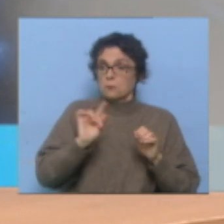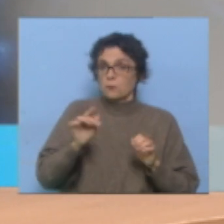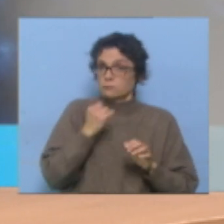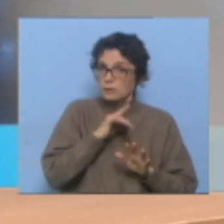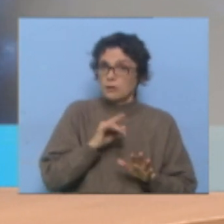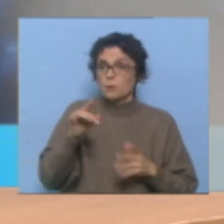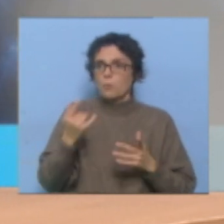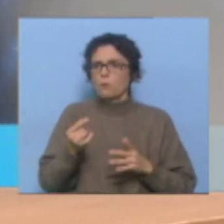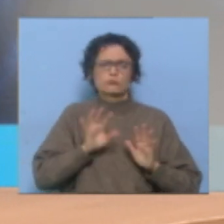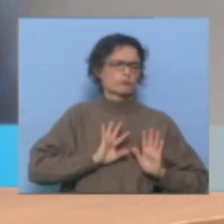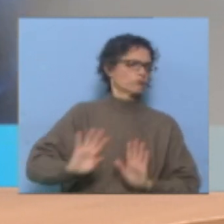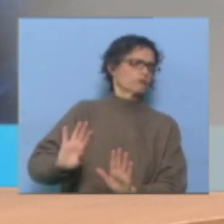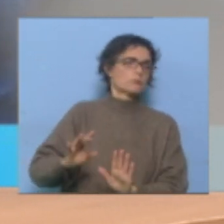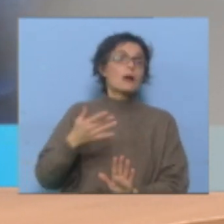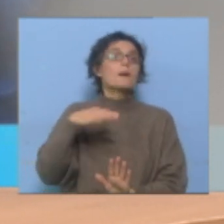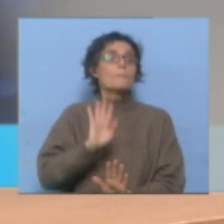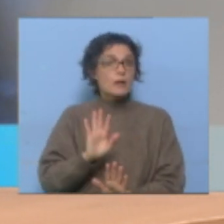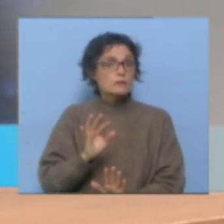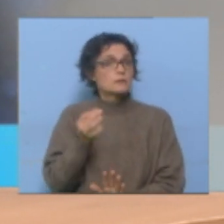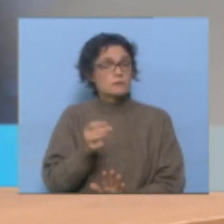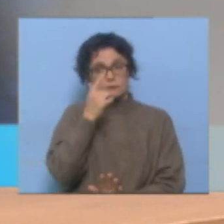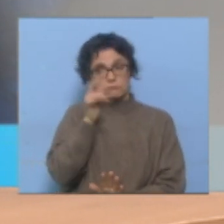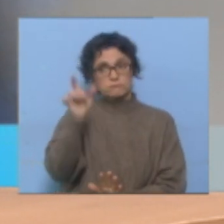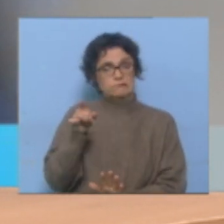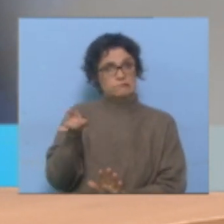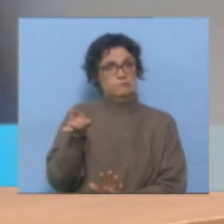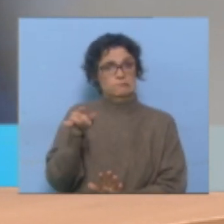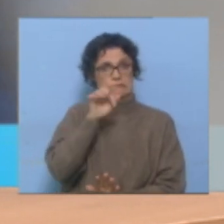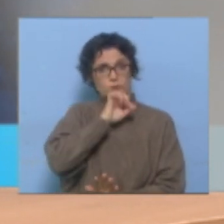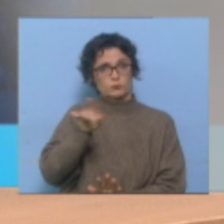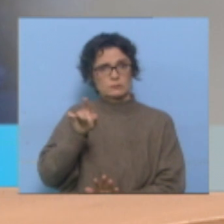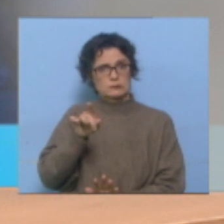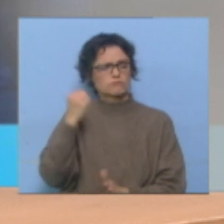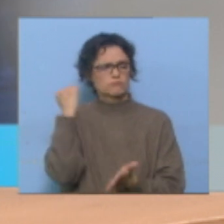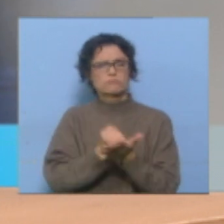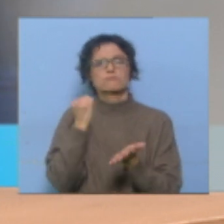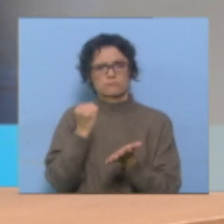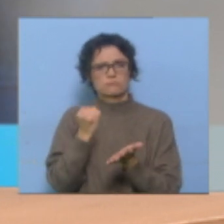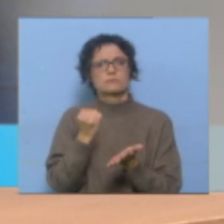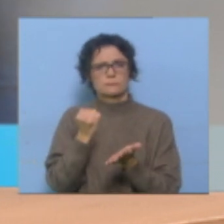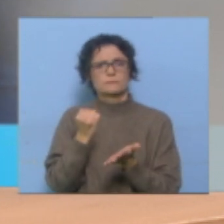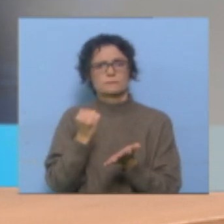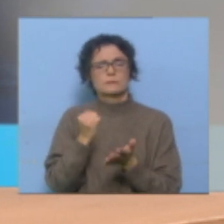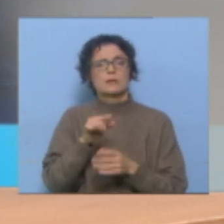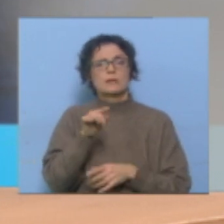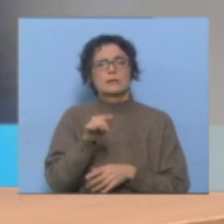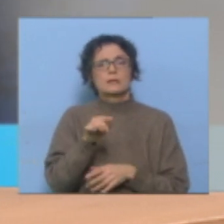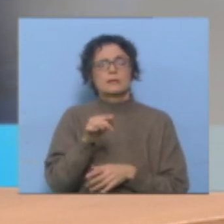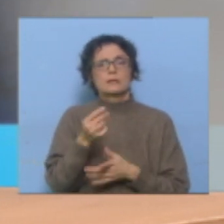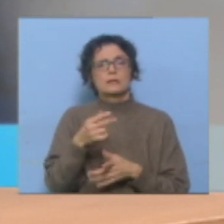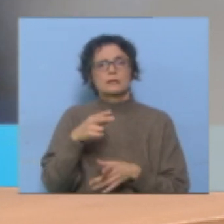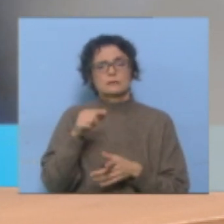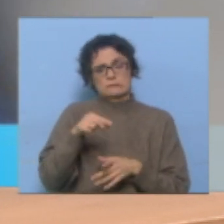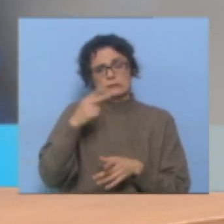outros nada, mas que marcou, de qualquer uma destas formas, marcou. E não só